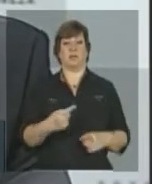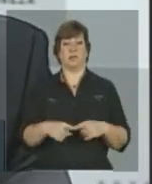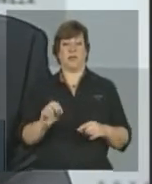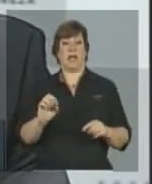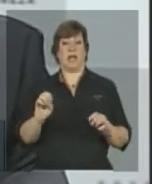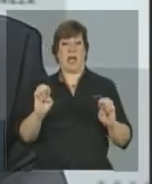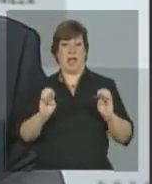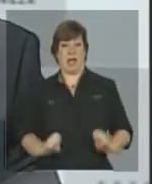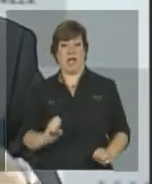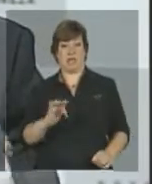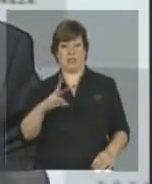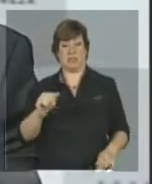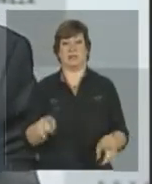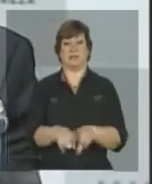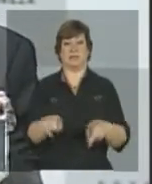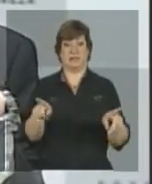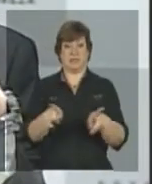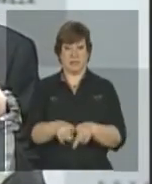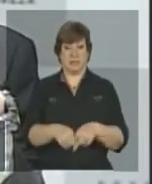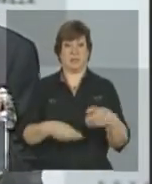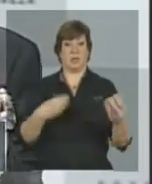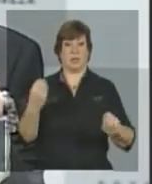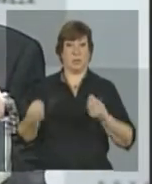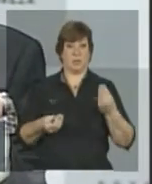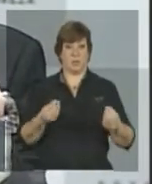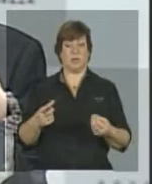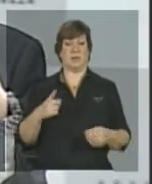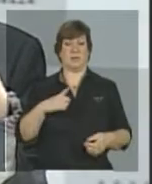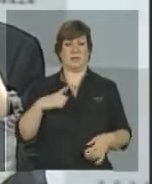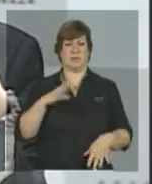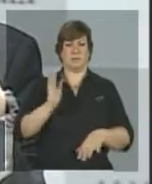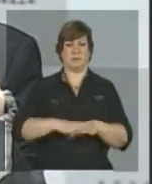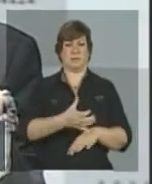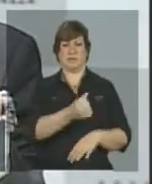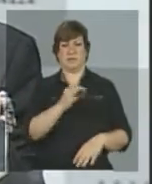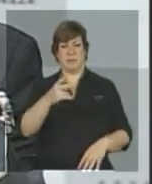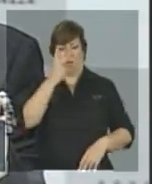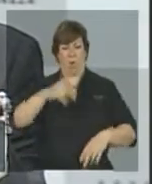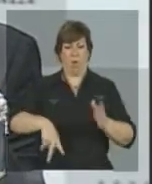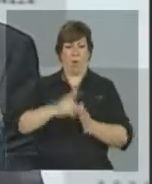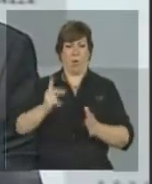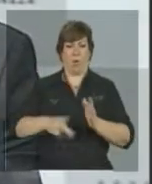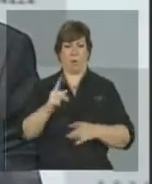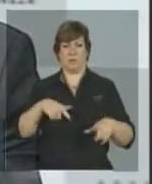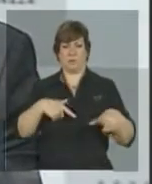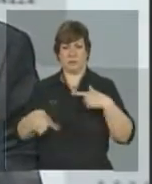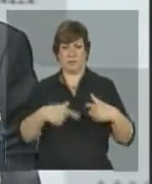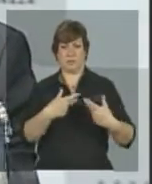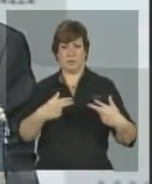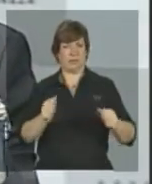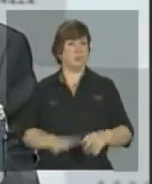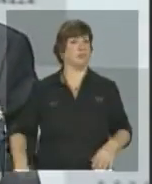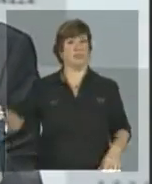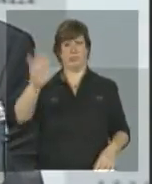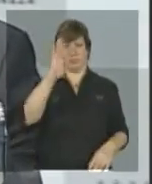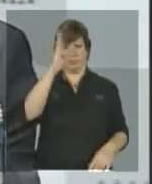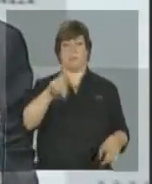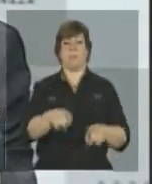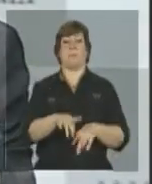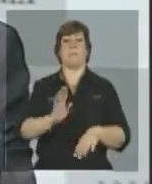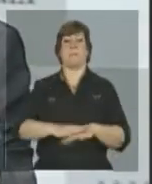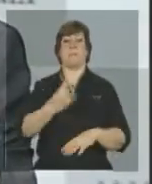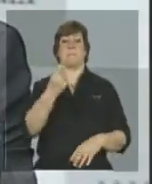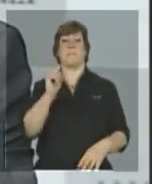Ética, 680 centros transplantadores, serviços de saúde distribuídos no país todo e mais de 1.000 equipes